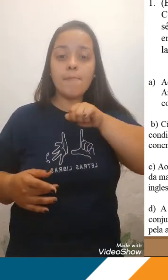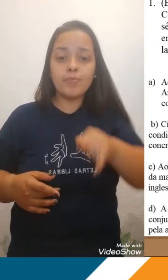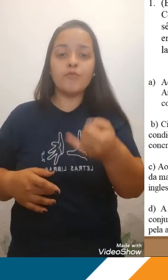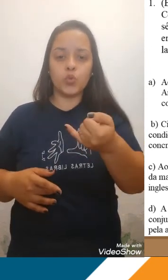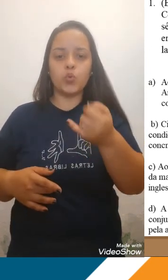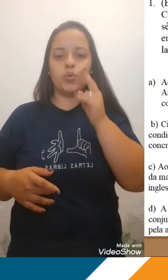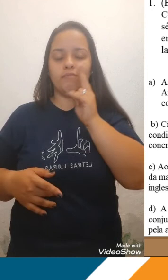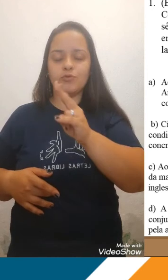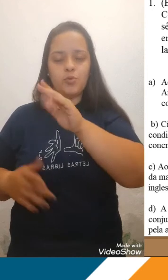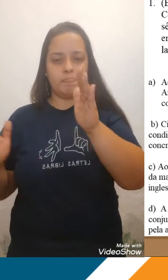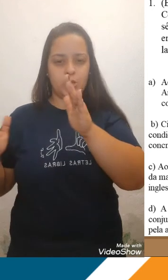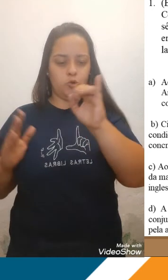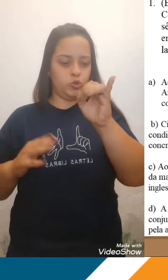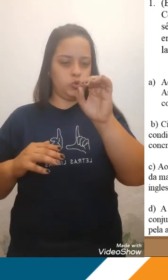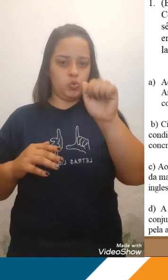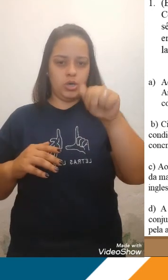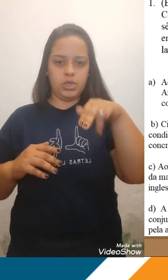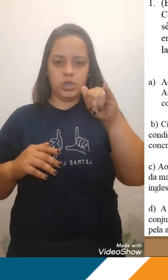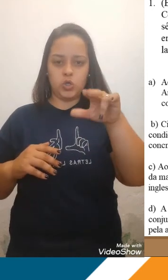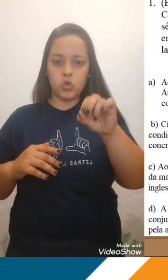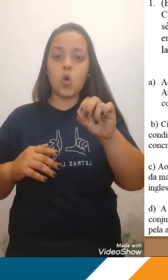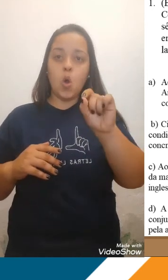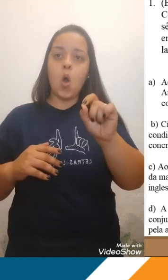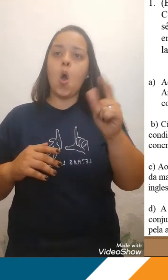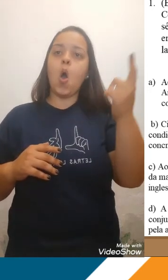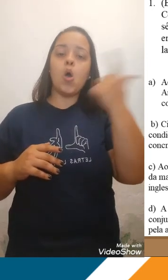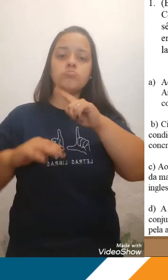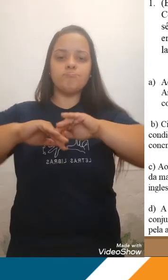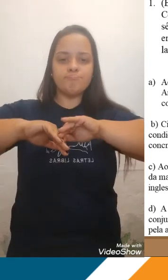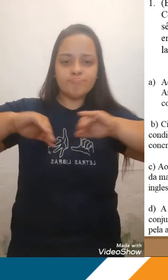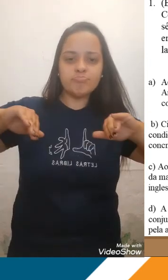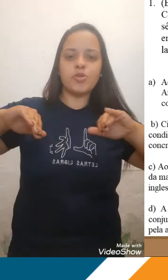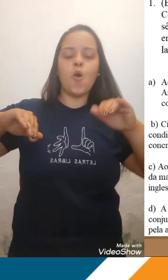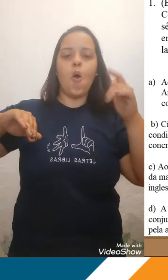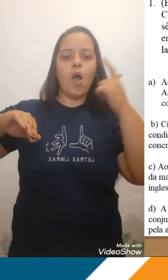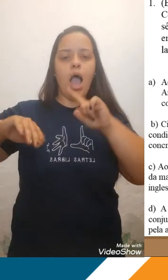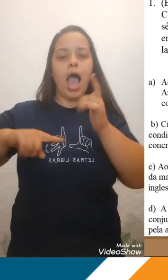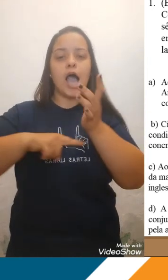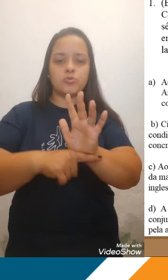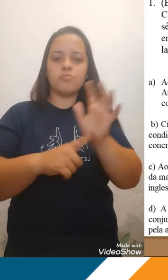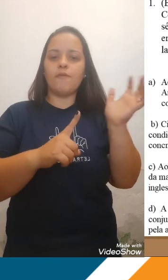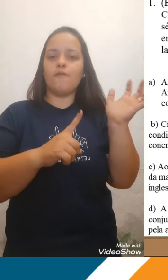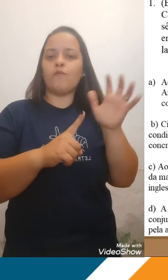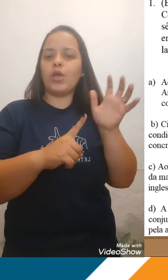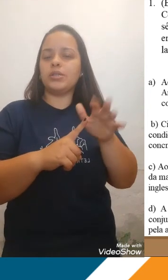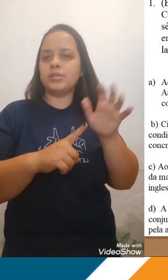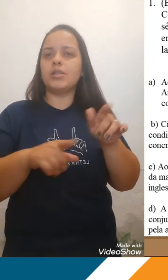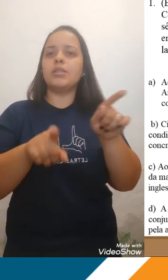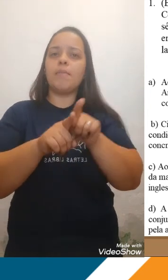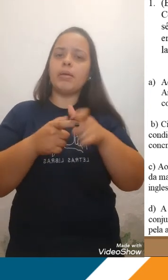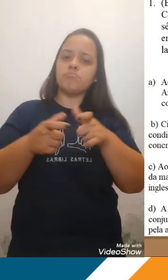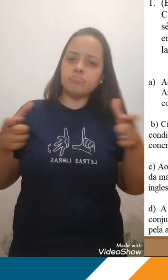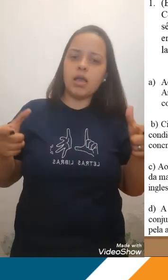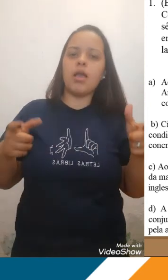das medidas no período joanino que gradualmente contribuíram para a separação do Brasil de Portugal, e com isso ampliava